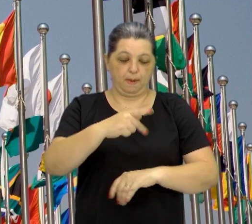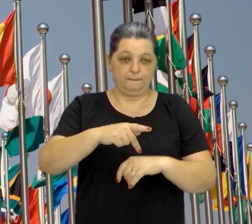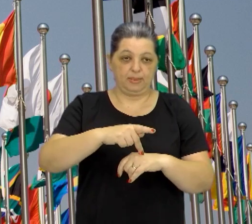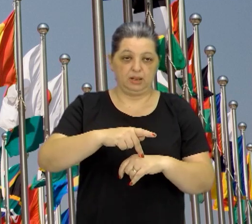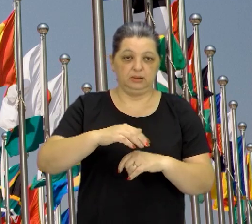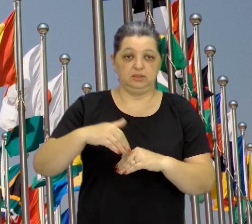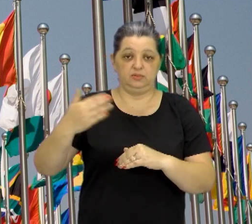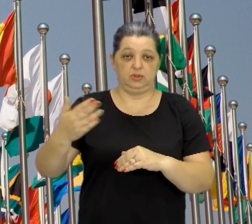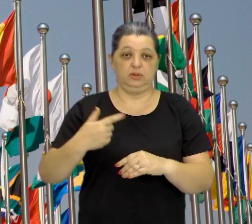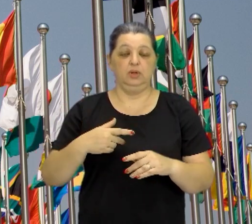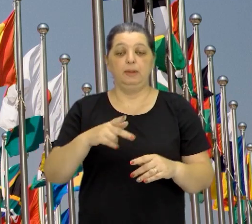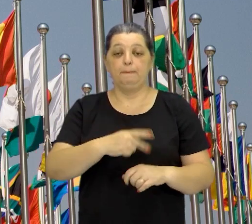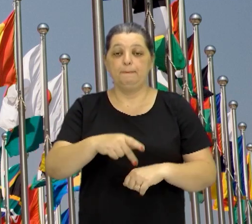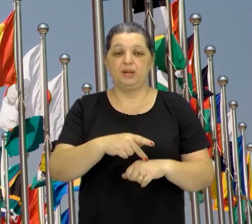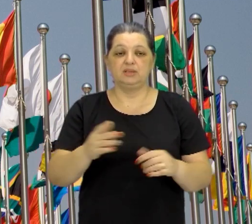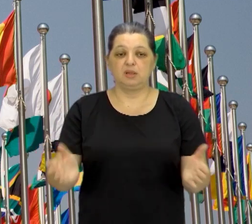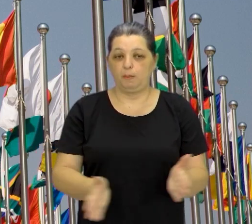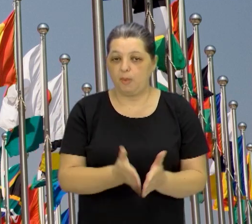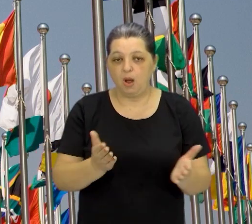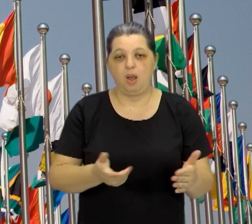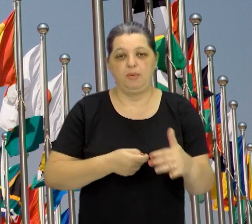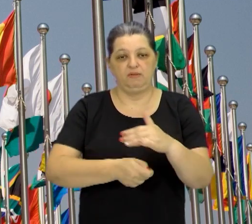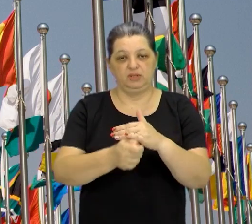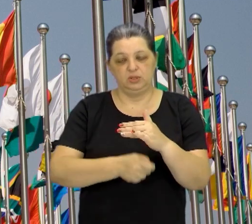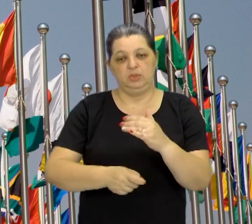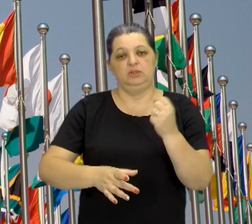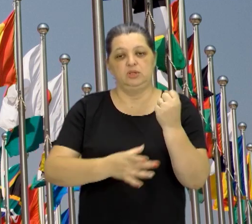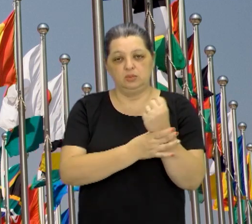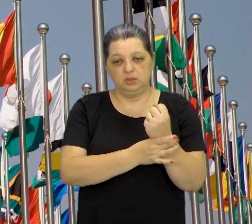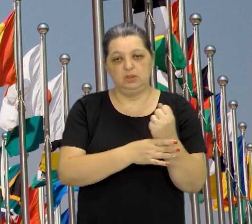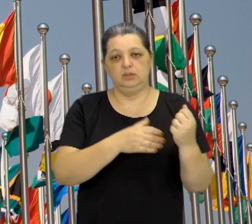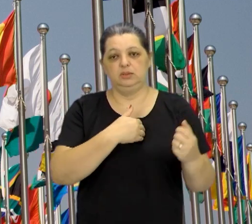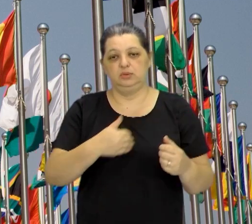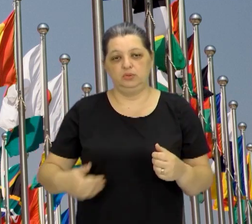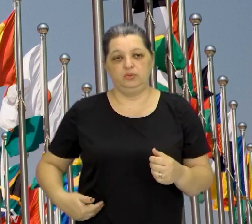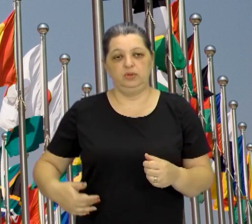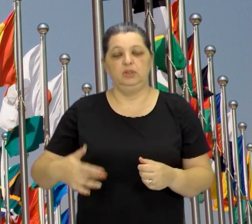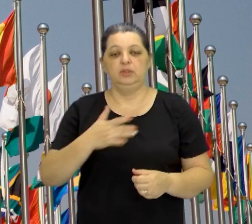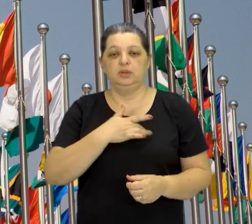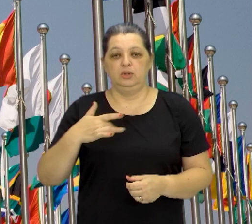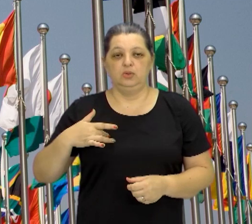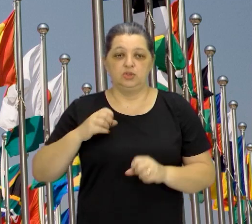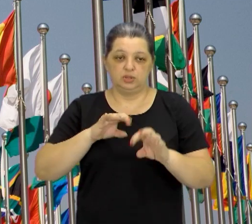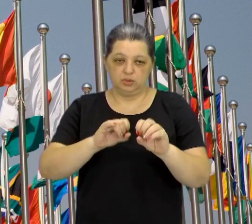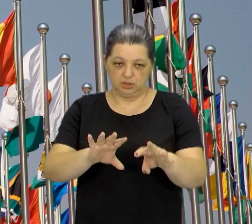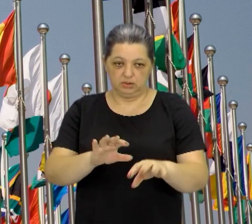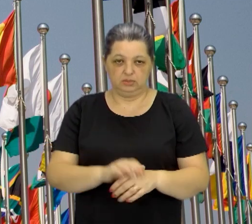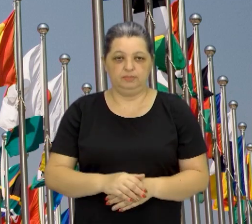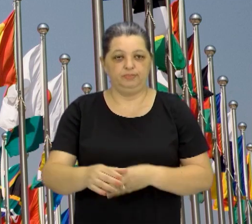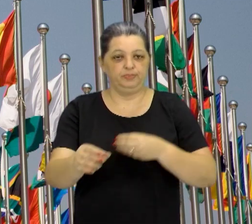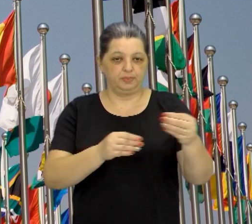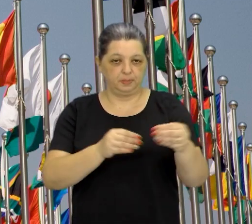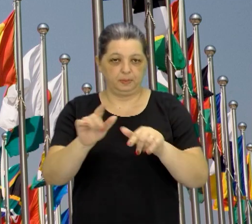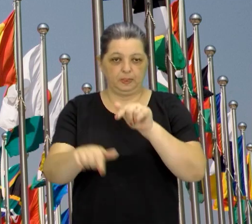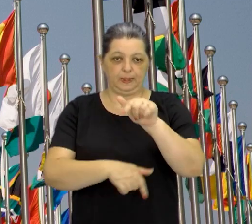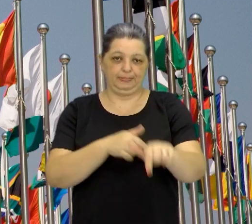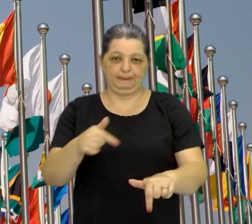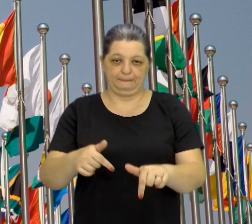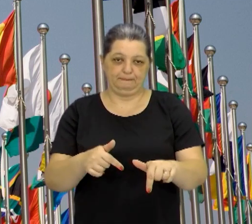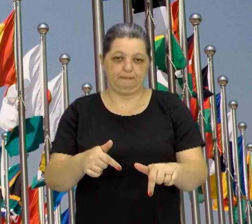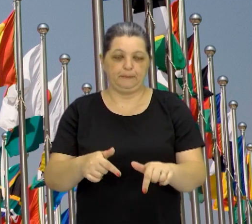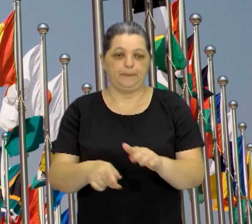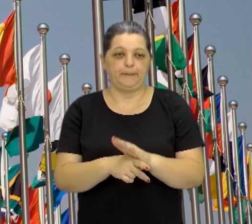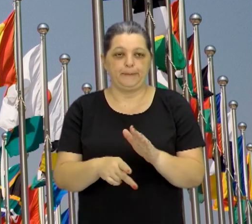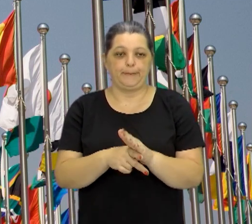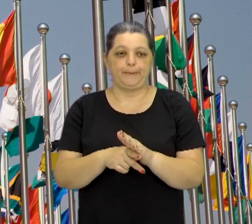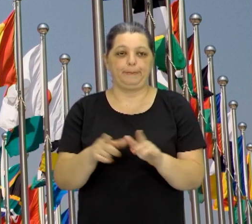pobres a investirem menos em segurança pública, saúde e educação. Flexibilização trabalhista leva à redução de